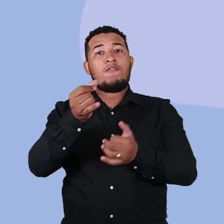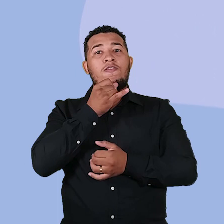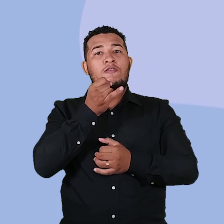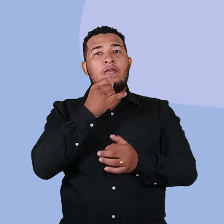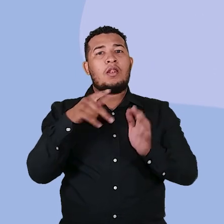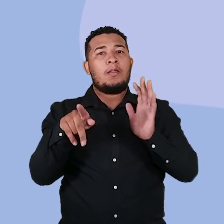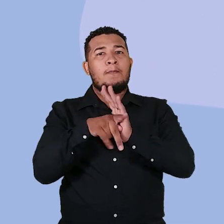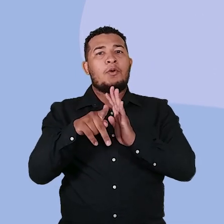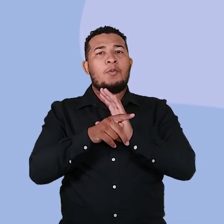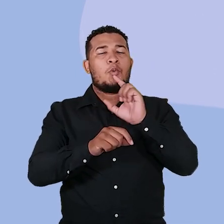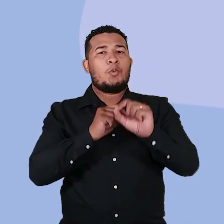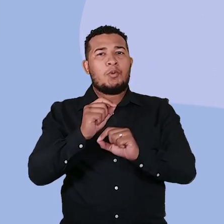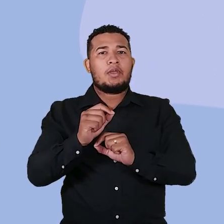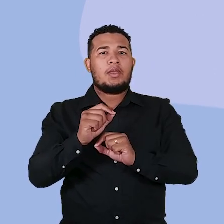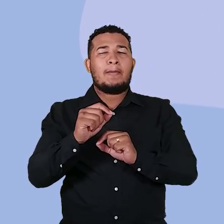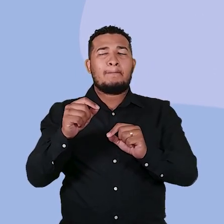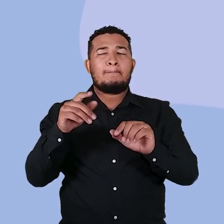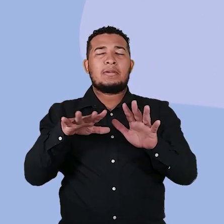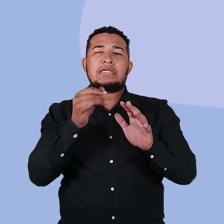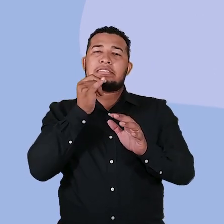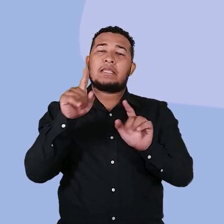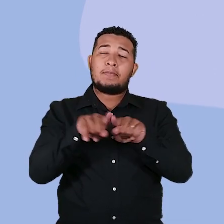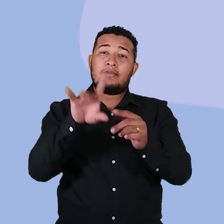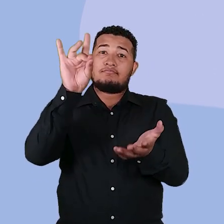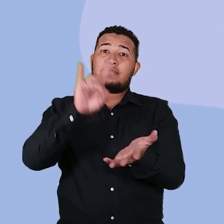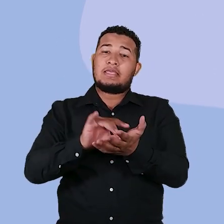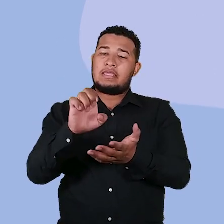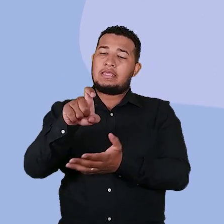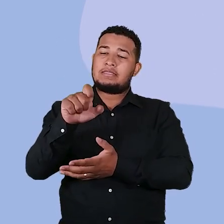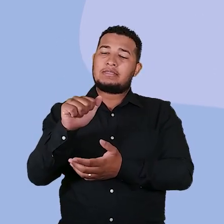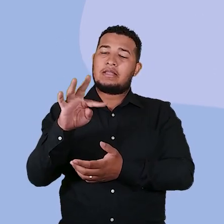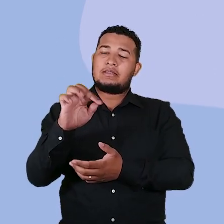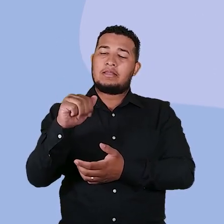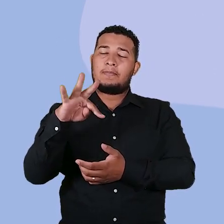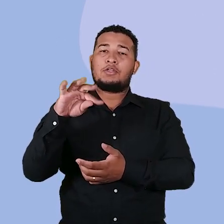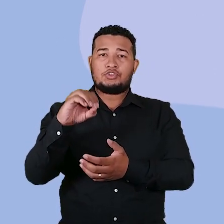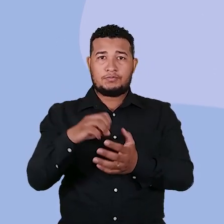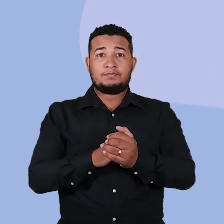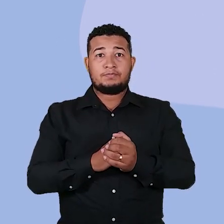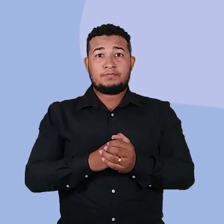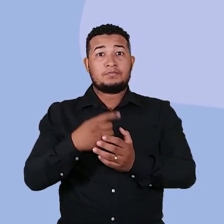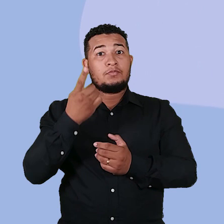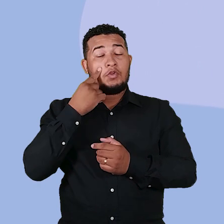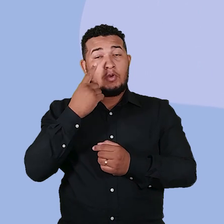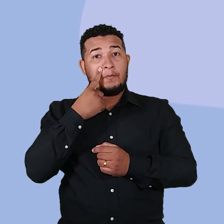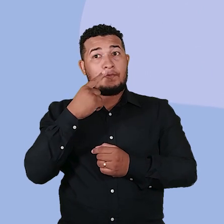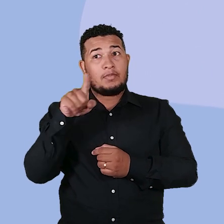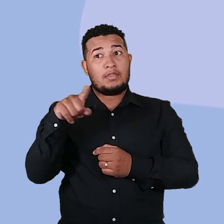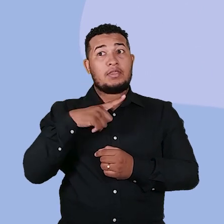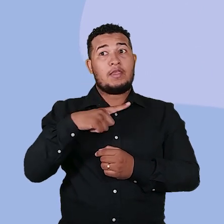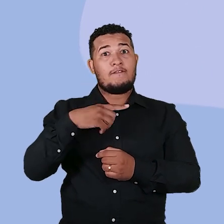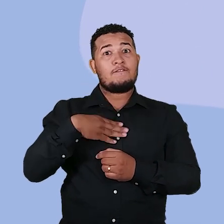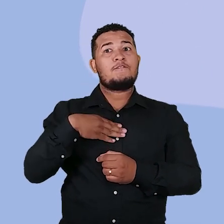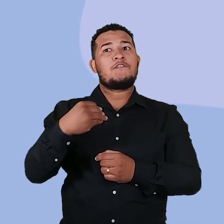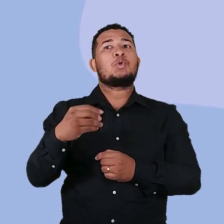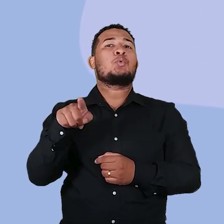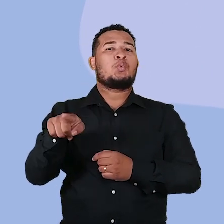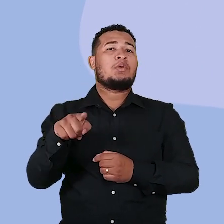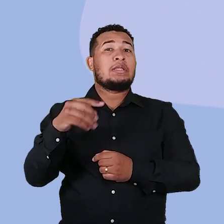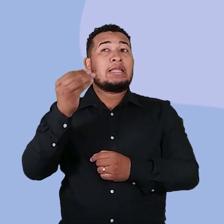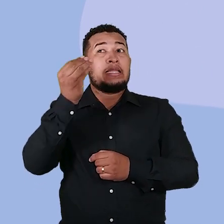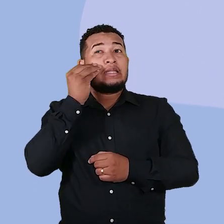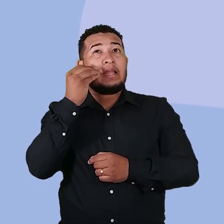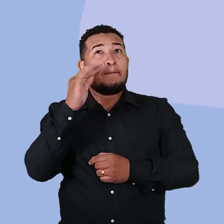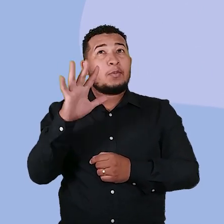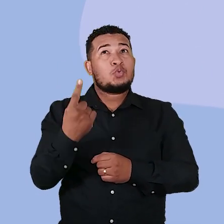e agora vamos para o exemplo de pelo menos e exatamente um casal planeja ter 3 filhos calcule a probabilidade